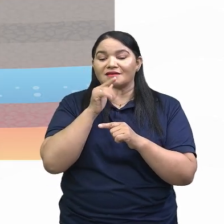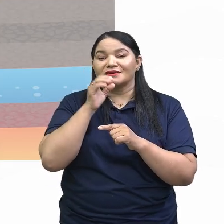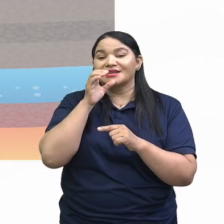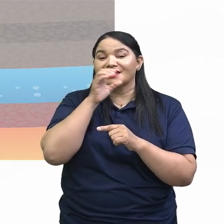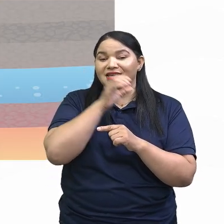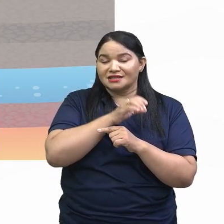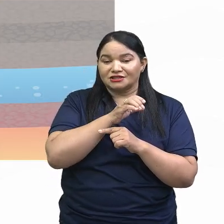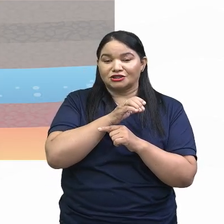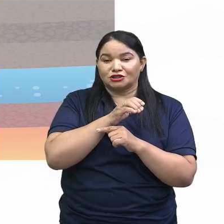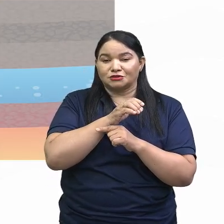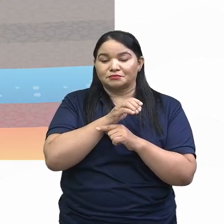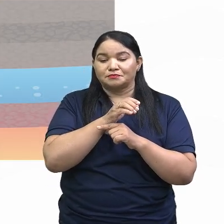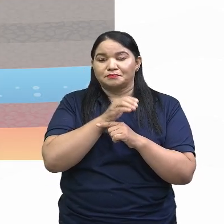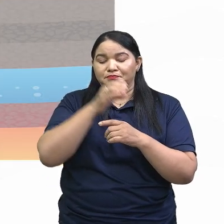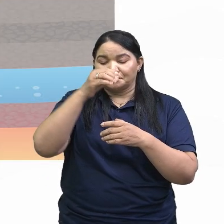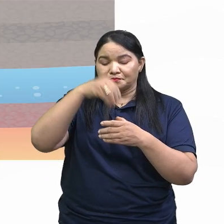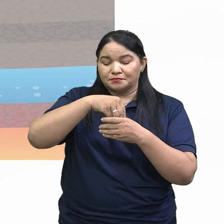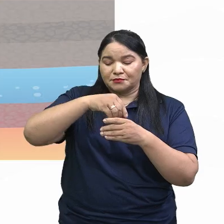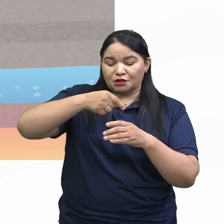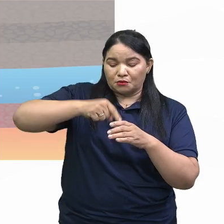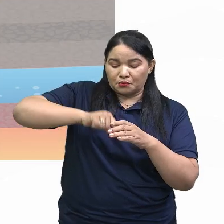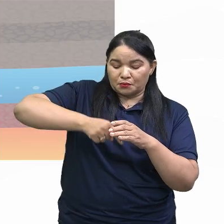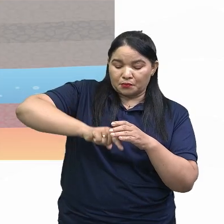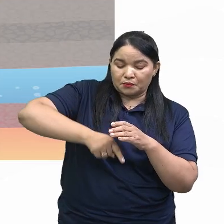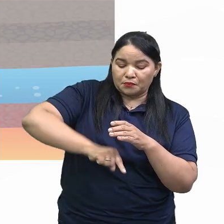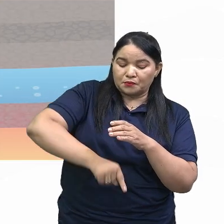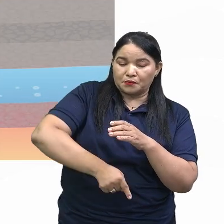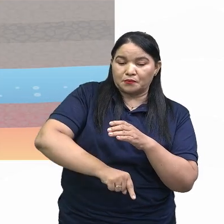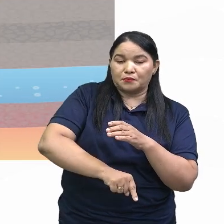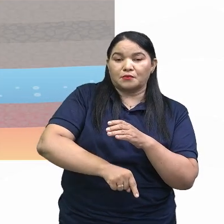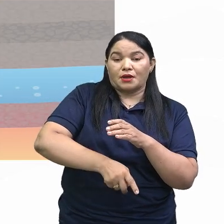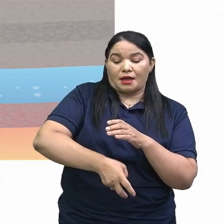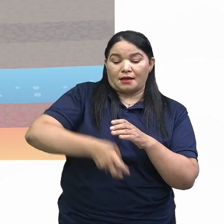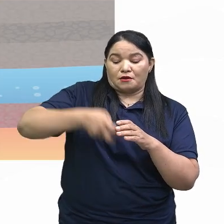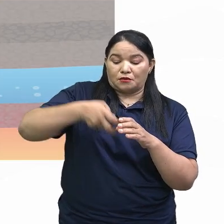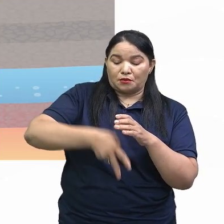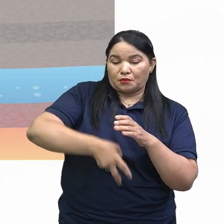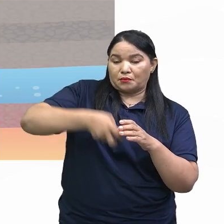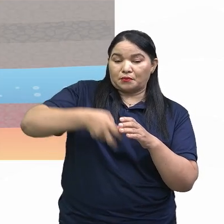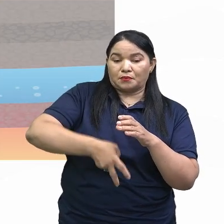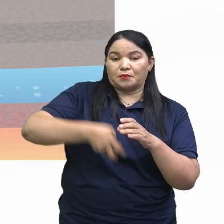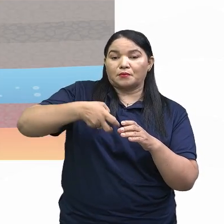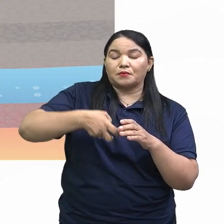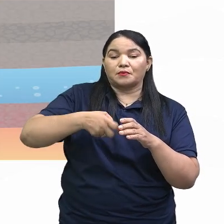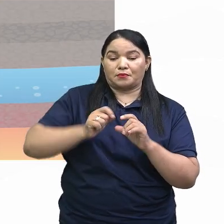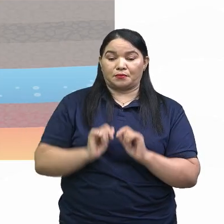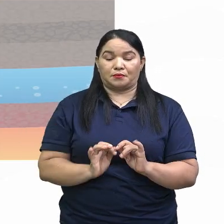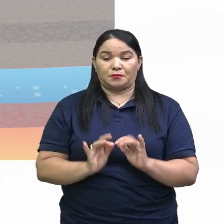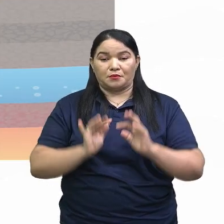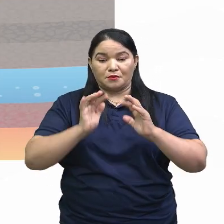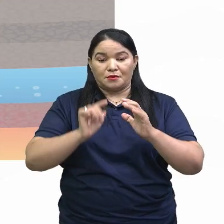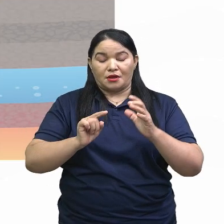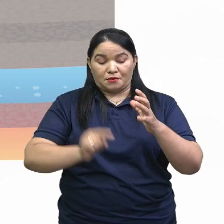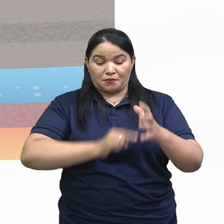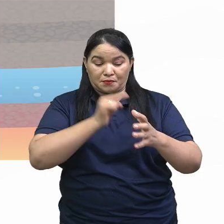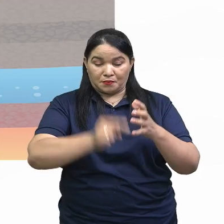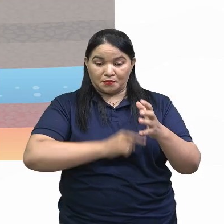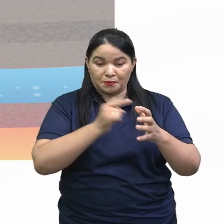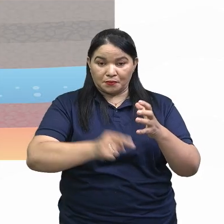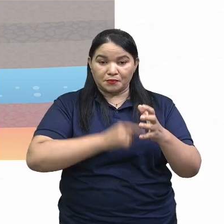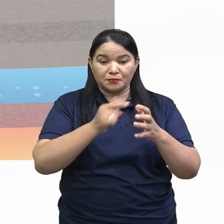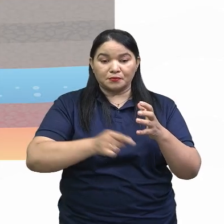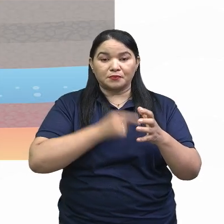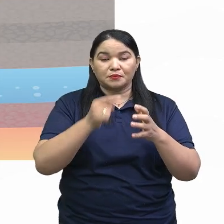da Terra, e o vapor que vai sair é que vai girar essa turbina desse gerador. E quando